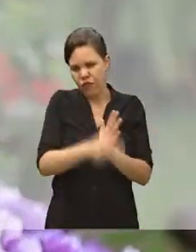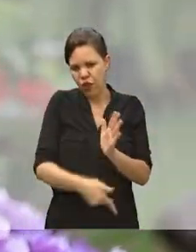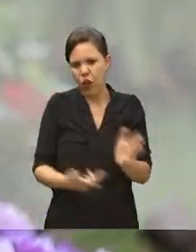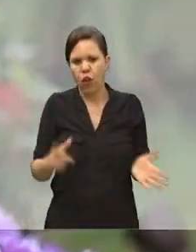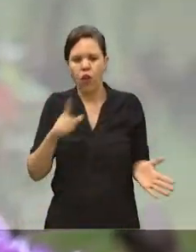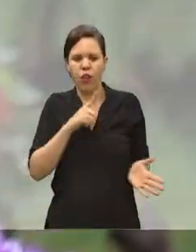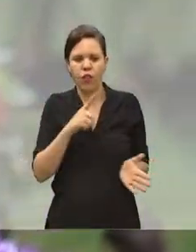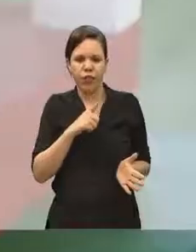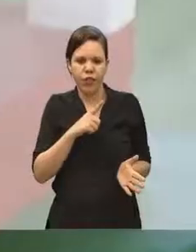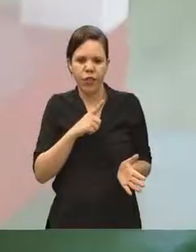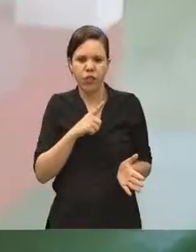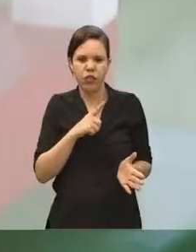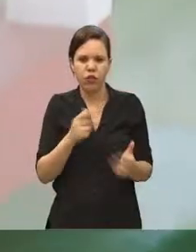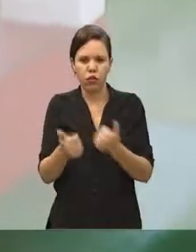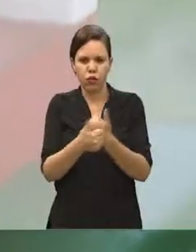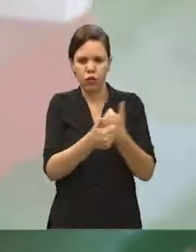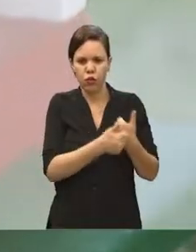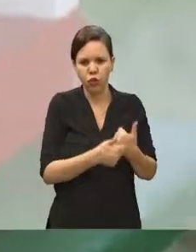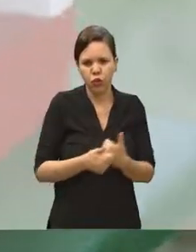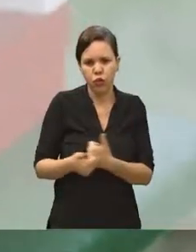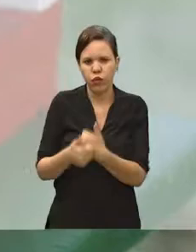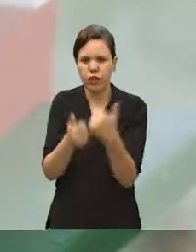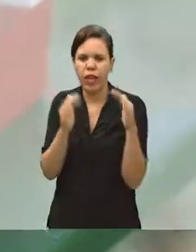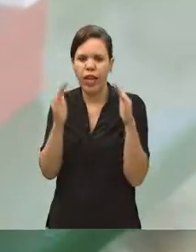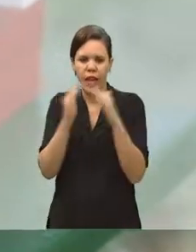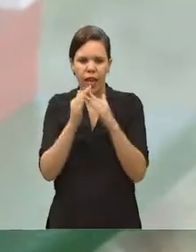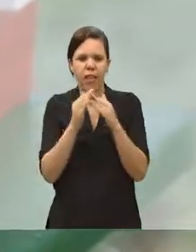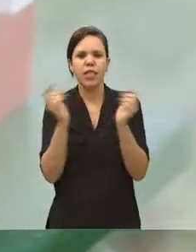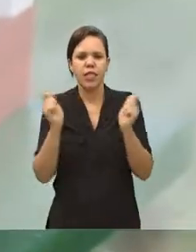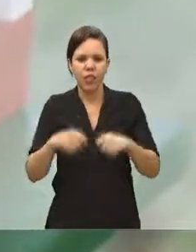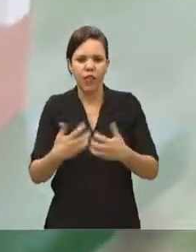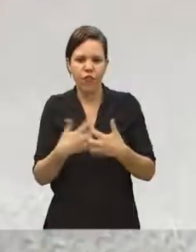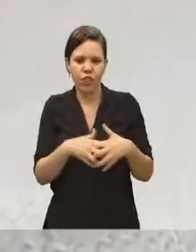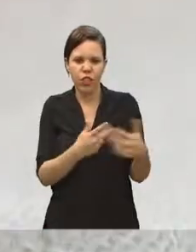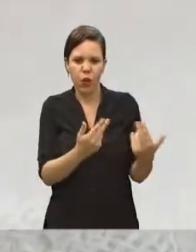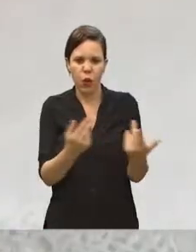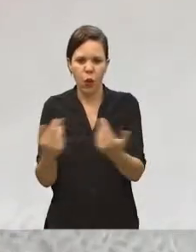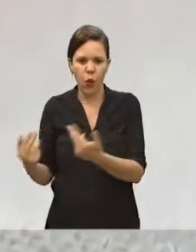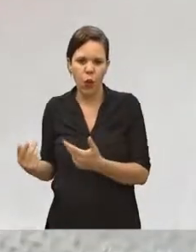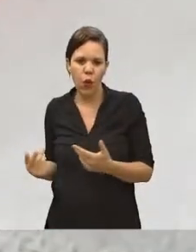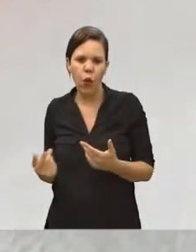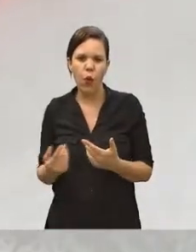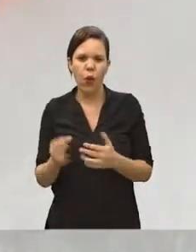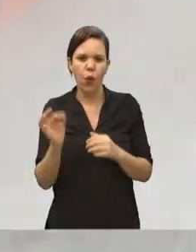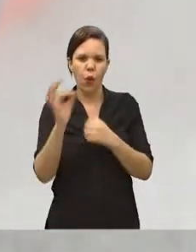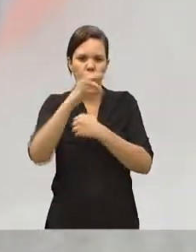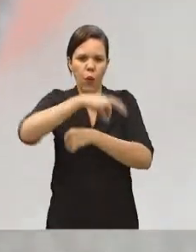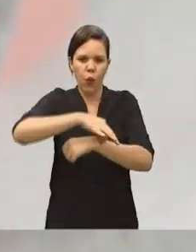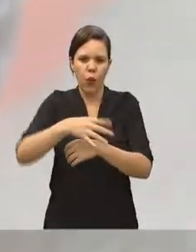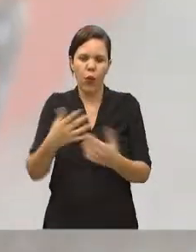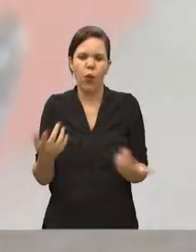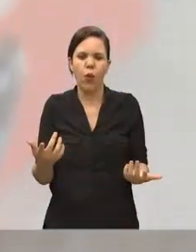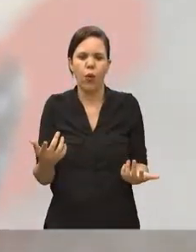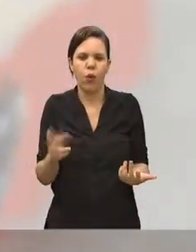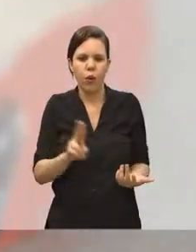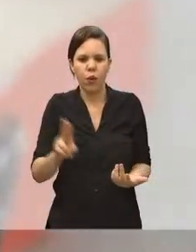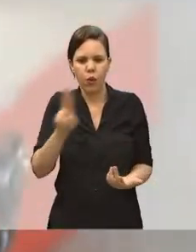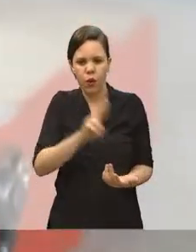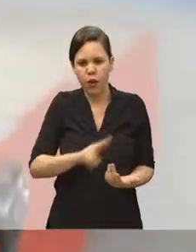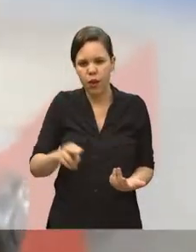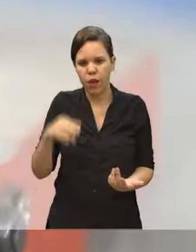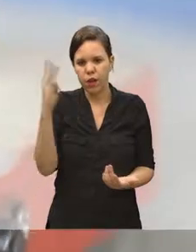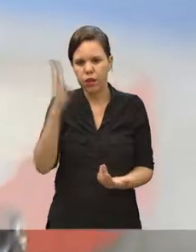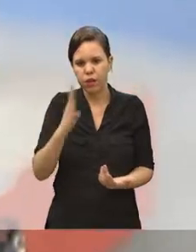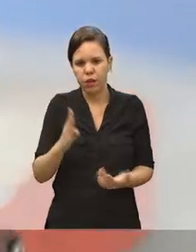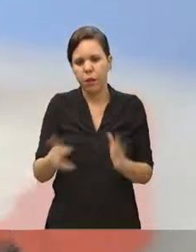Elas estão em volta dos meliponários, casinhas que funcionam como abrigo para as abelhas sem ferrão, autênticas